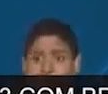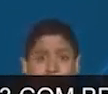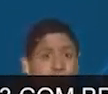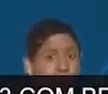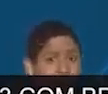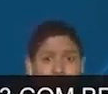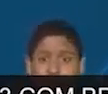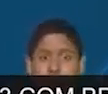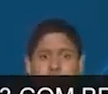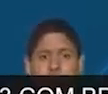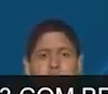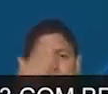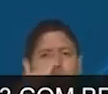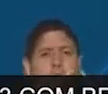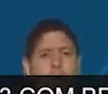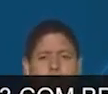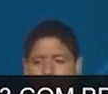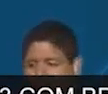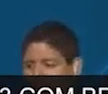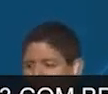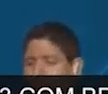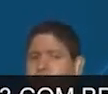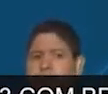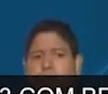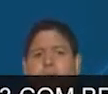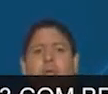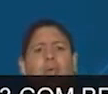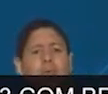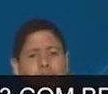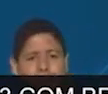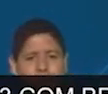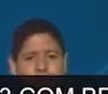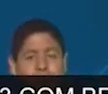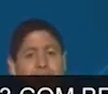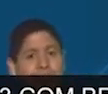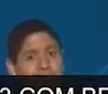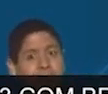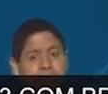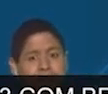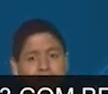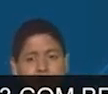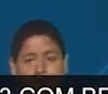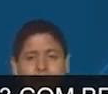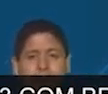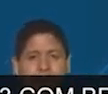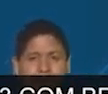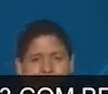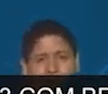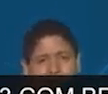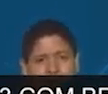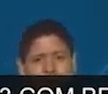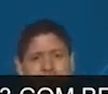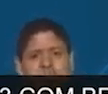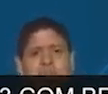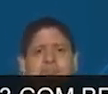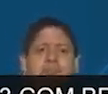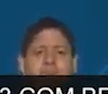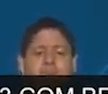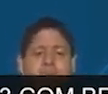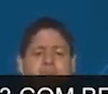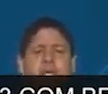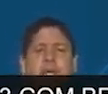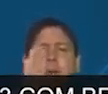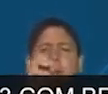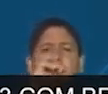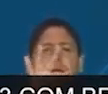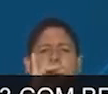Moradores registraram como a cidade foi atingida. Muitos carros ficaram debaixo d'água. Em Bertioga, choveu o